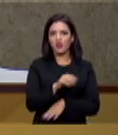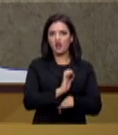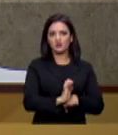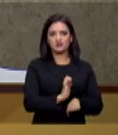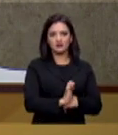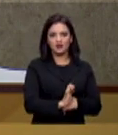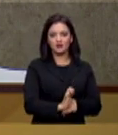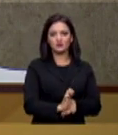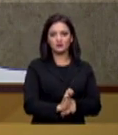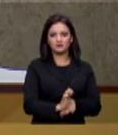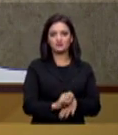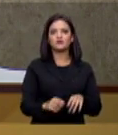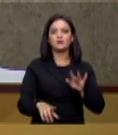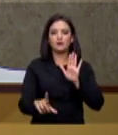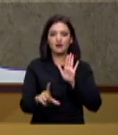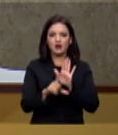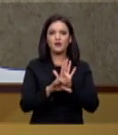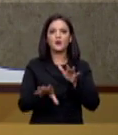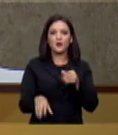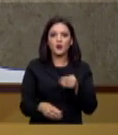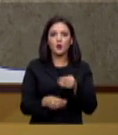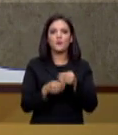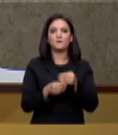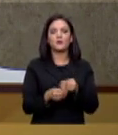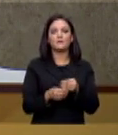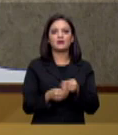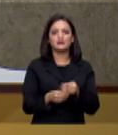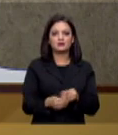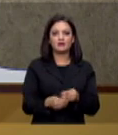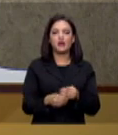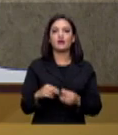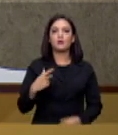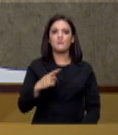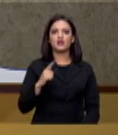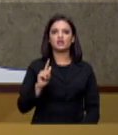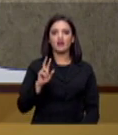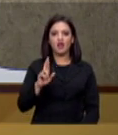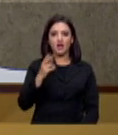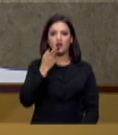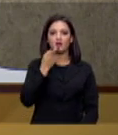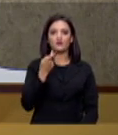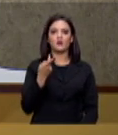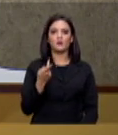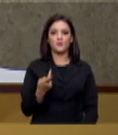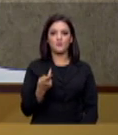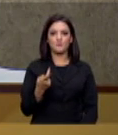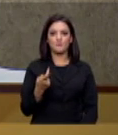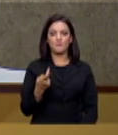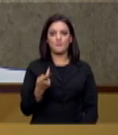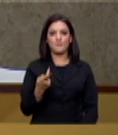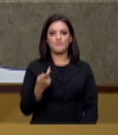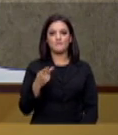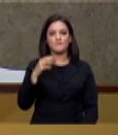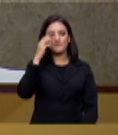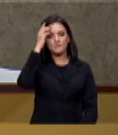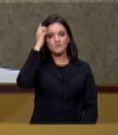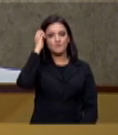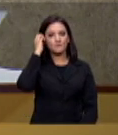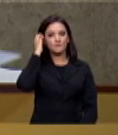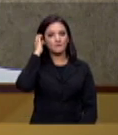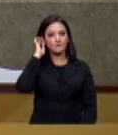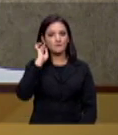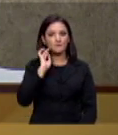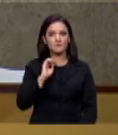despeito da novela legislação estadual complementar mencionada pela Procuradoria do Estado do Espírito